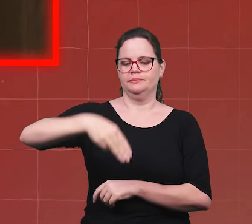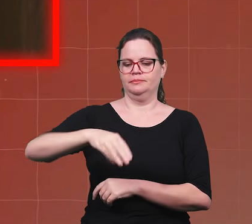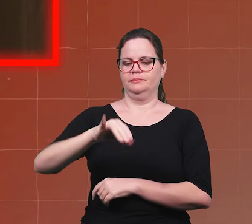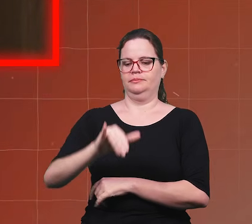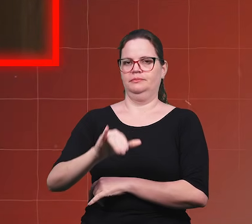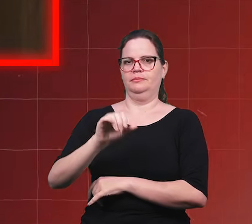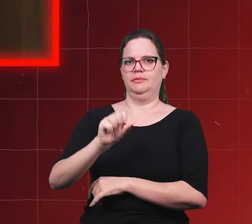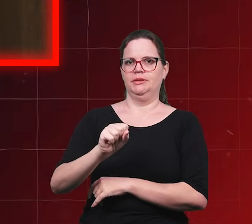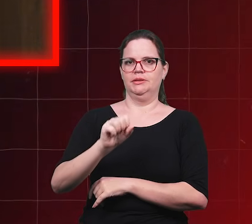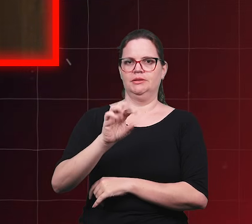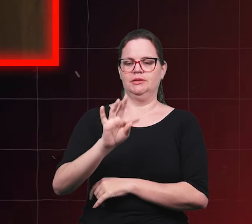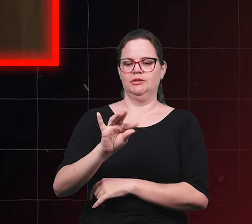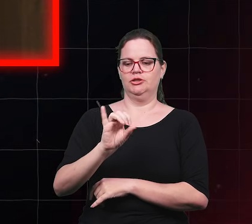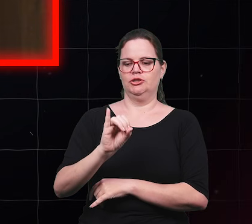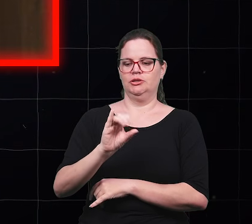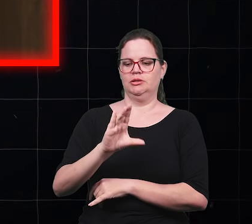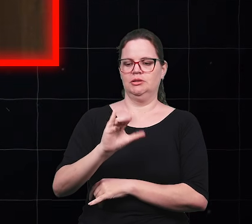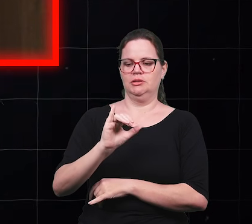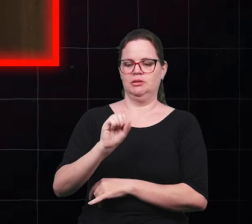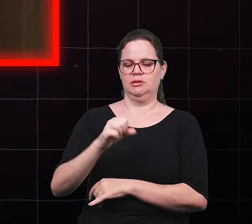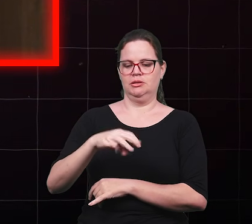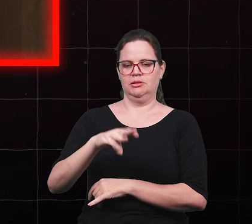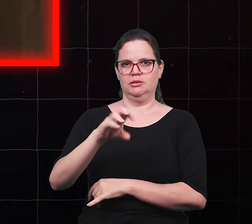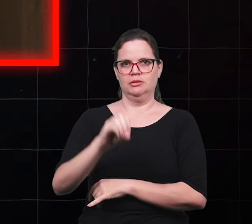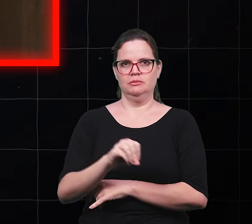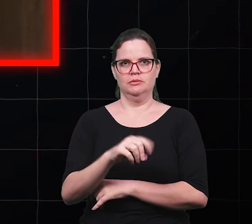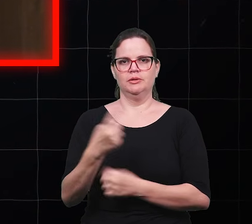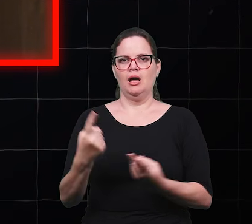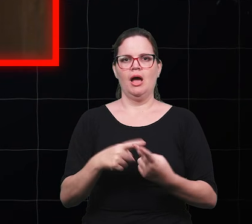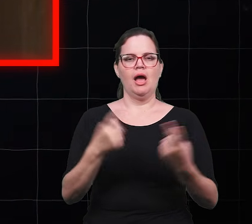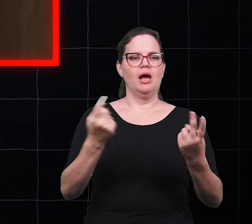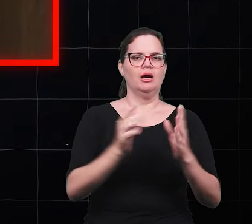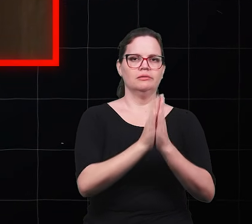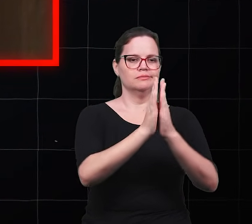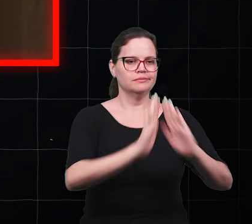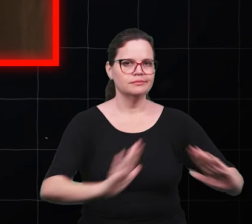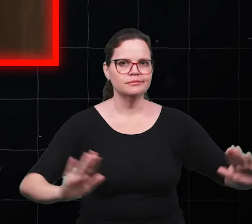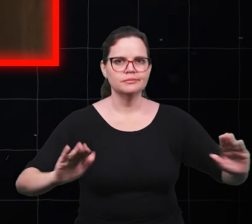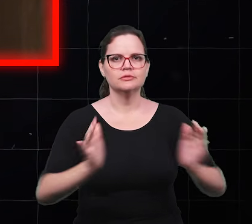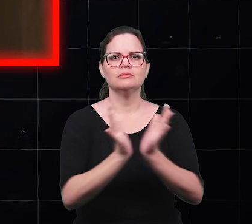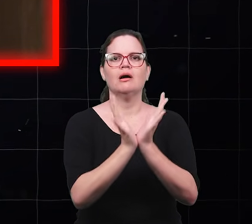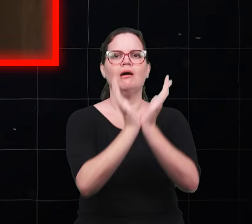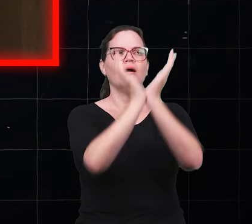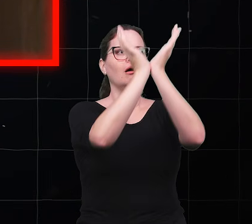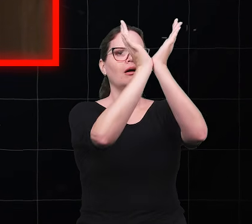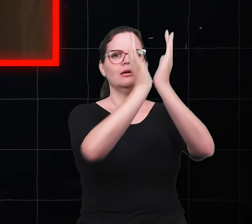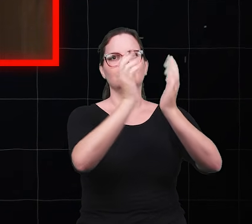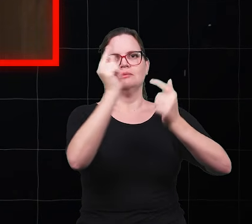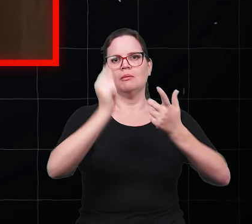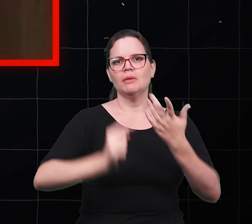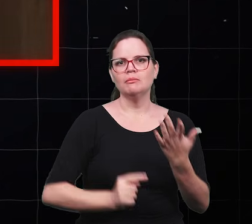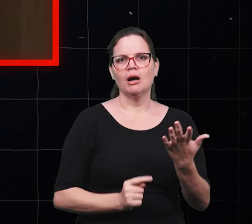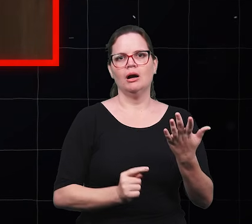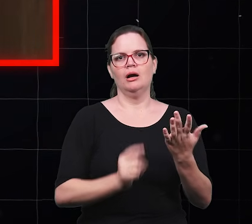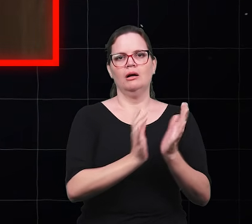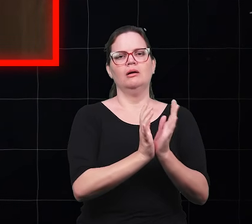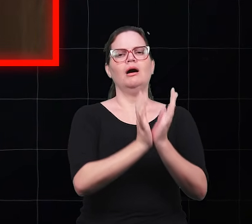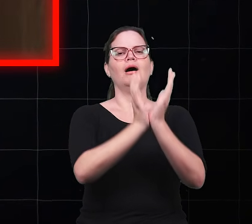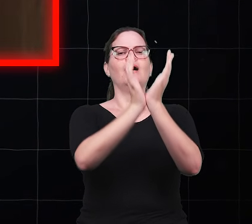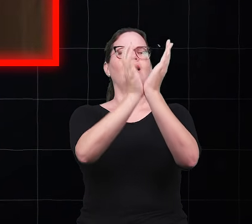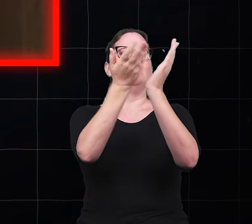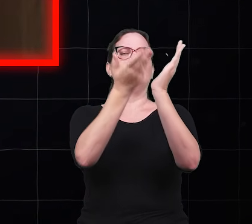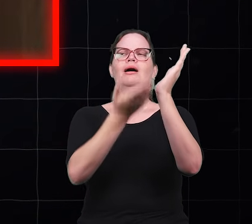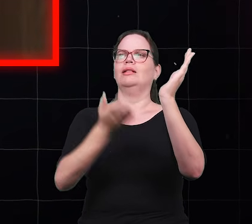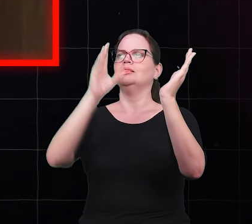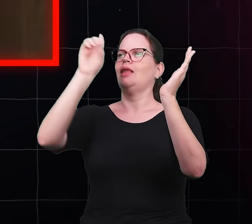desses elementos é como se um movimento, um gesto, um cálice, Deus está presente na minha